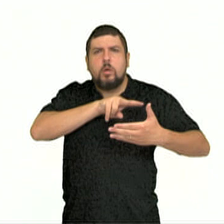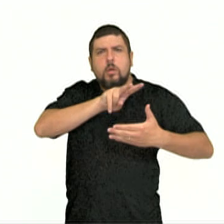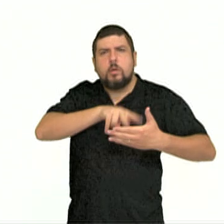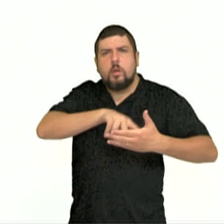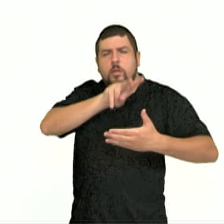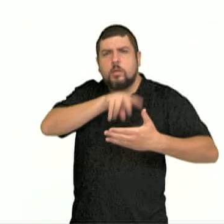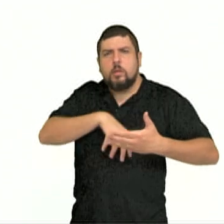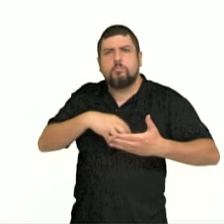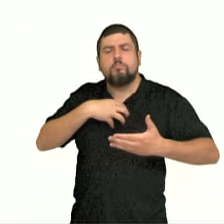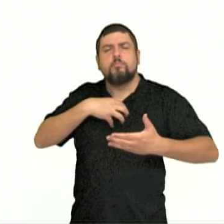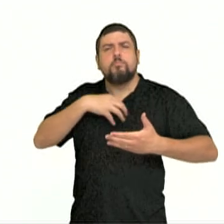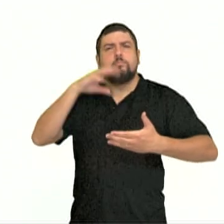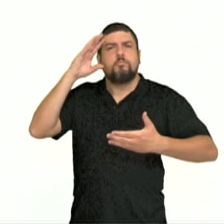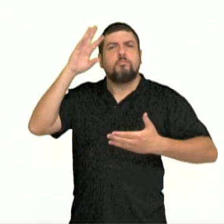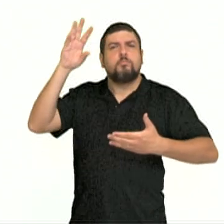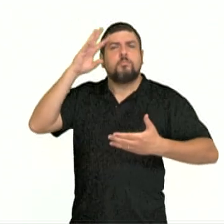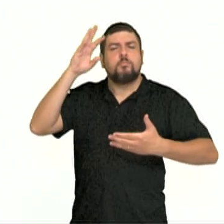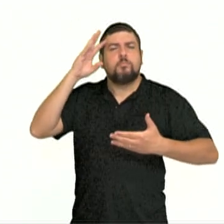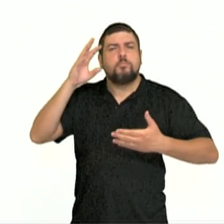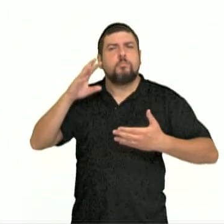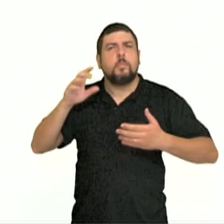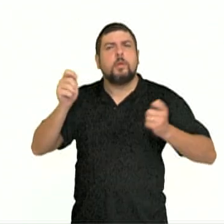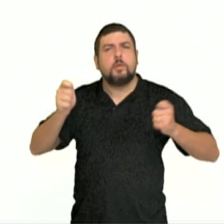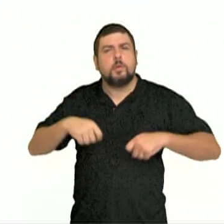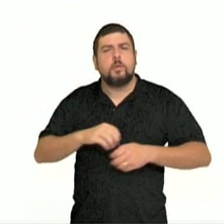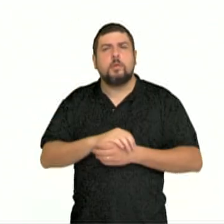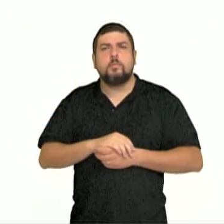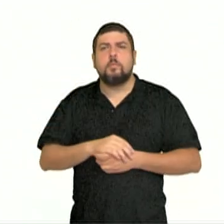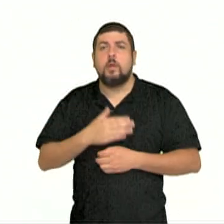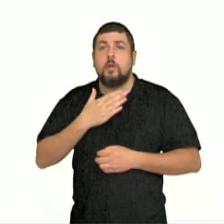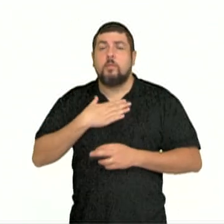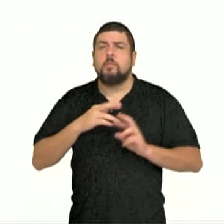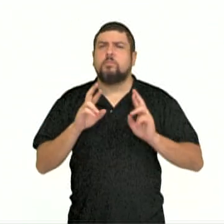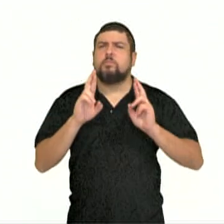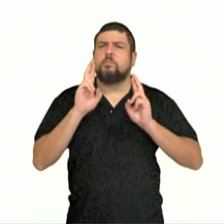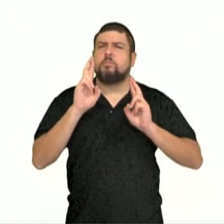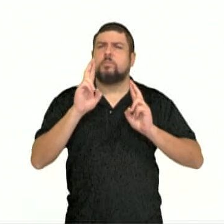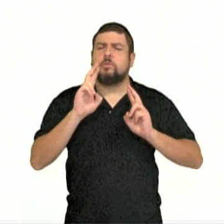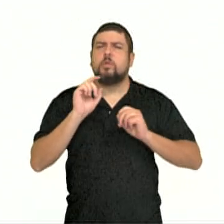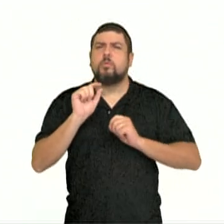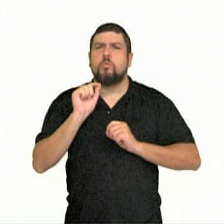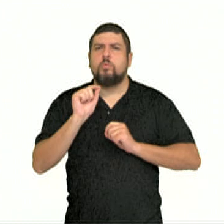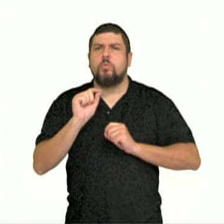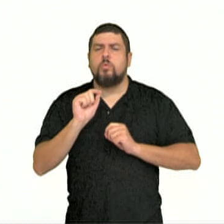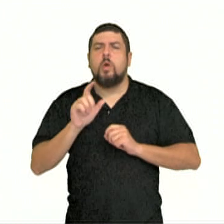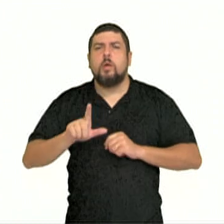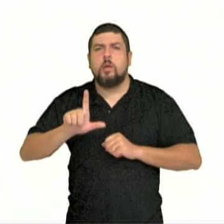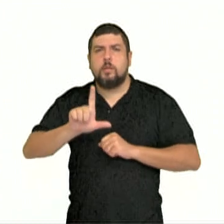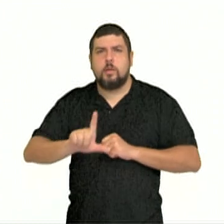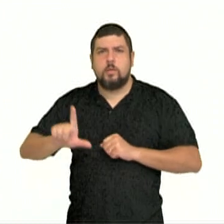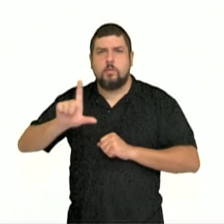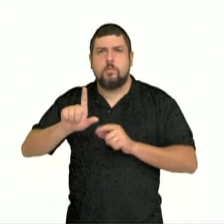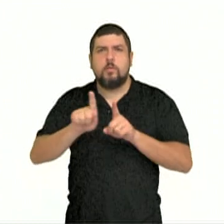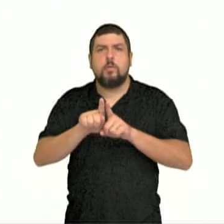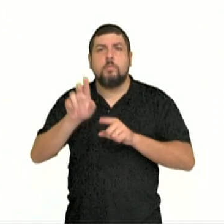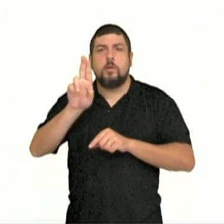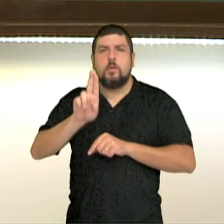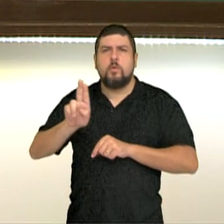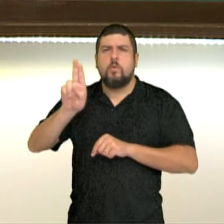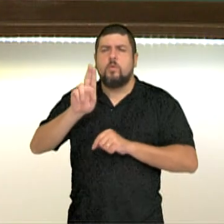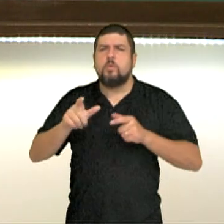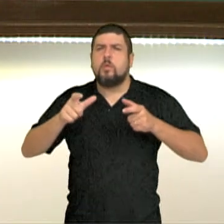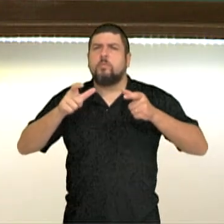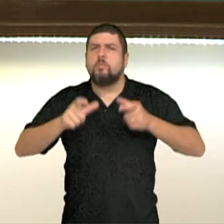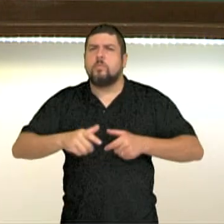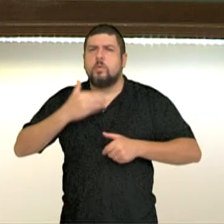próprio processo criativo. Minha esperança é que o projeto ajude a fazer da literatura e da universidade um lugar melhor.